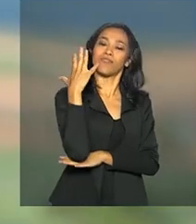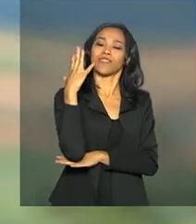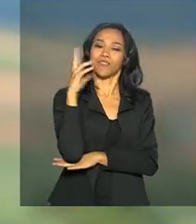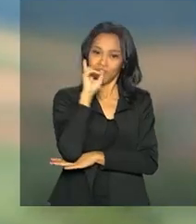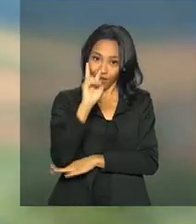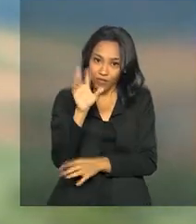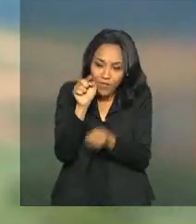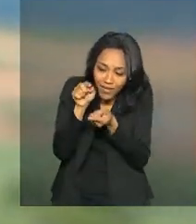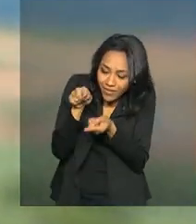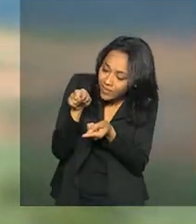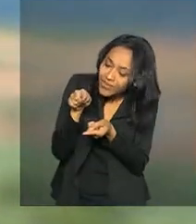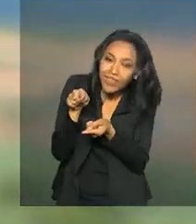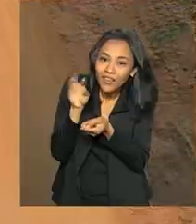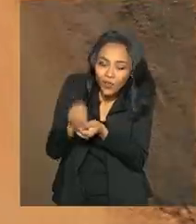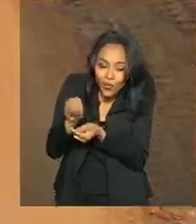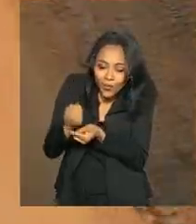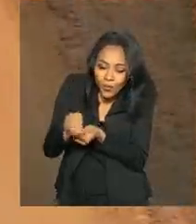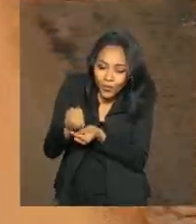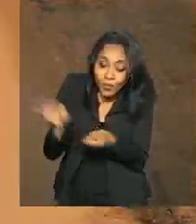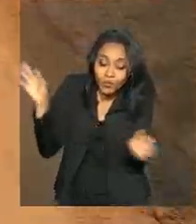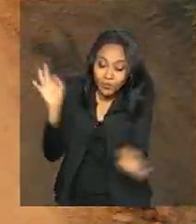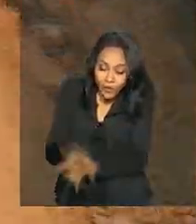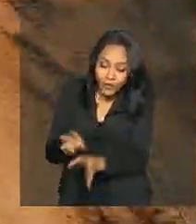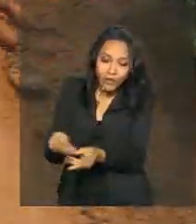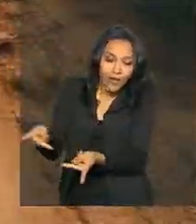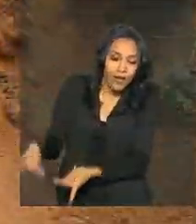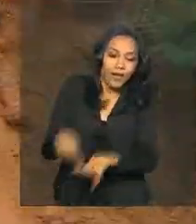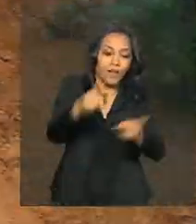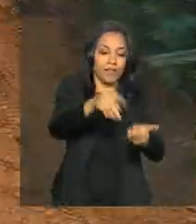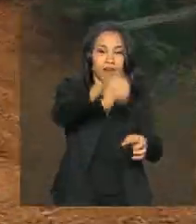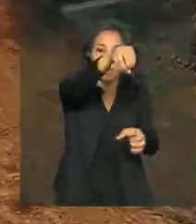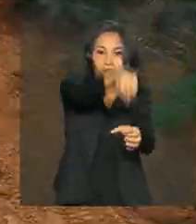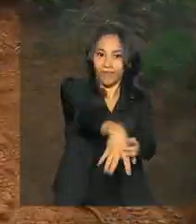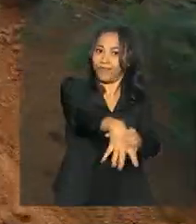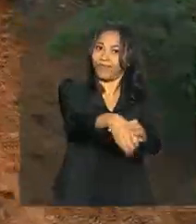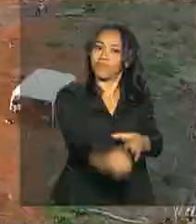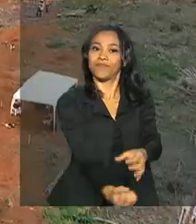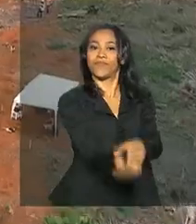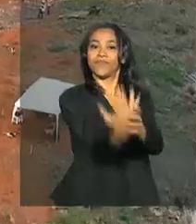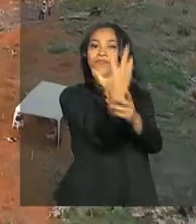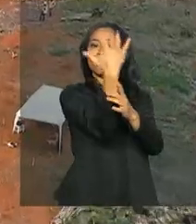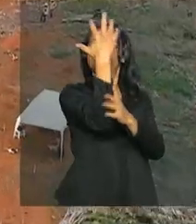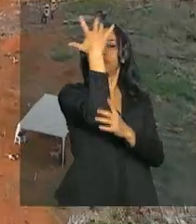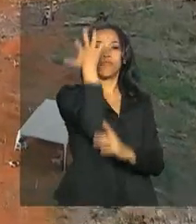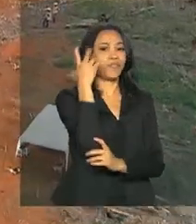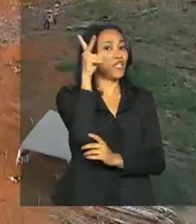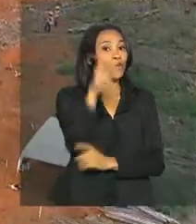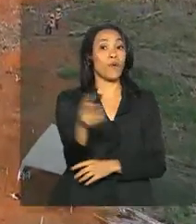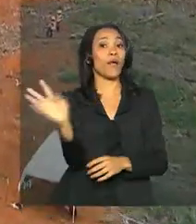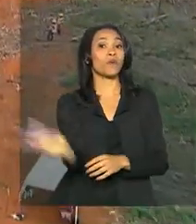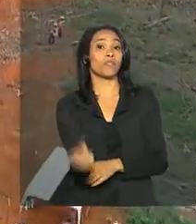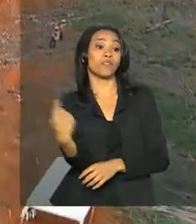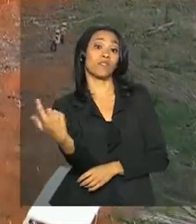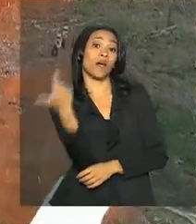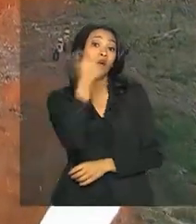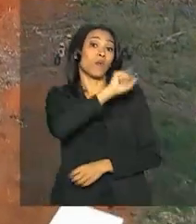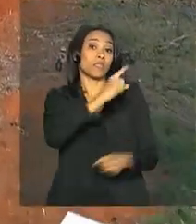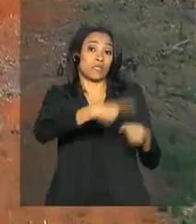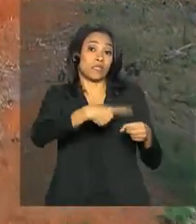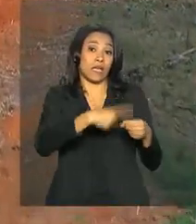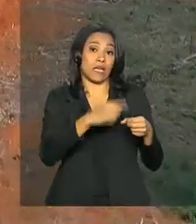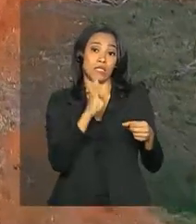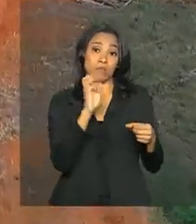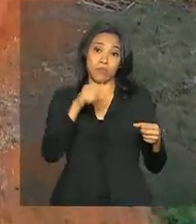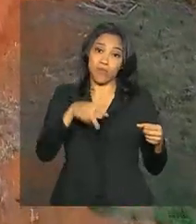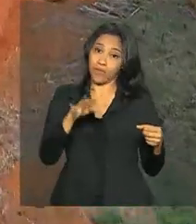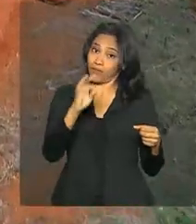muda dela, está muito bem criada e ela vai ser muito bem cuidada, igual eu cuidava lá no Bento, eu vou cuidar a mesma coisa aqui, que é o